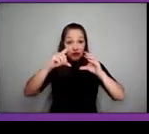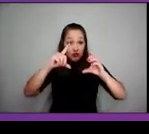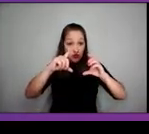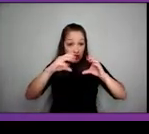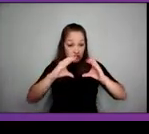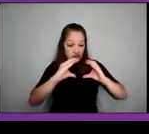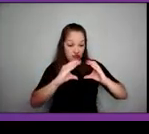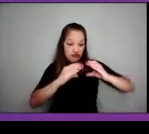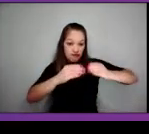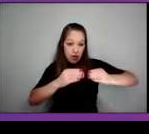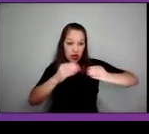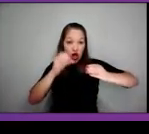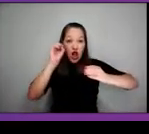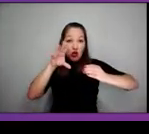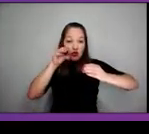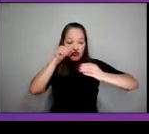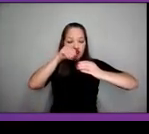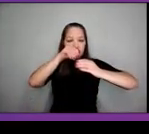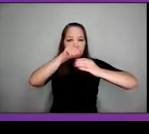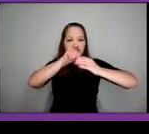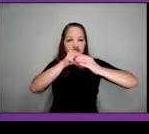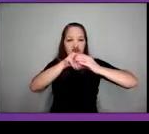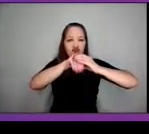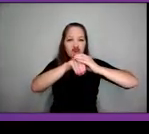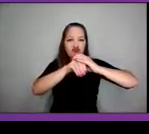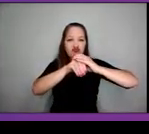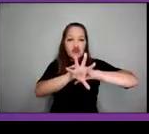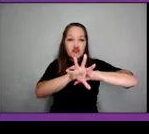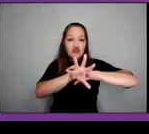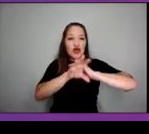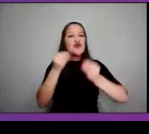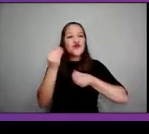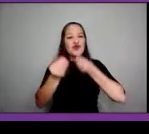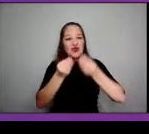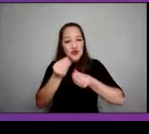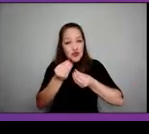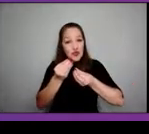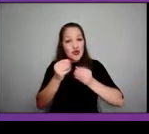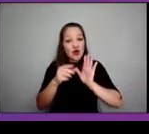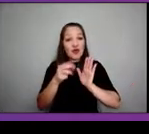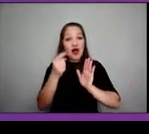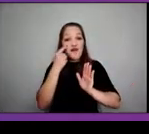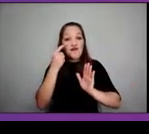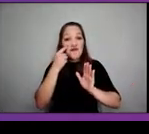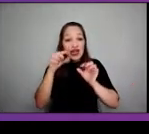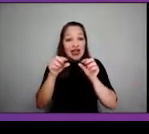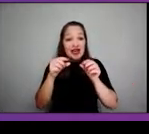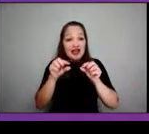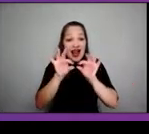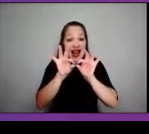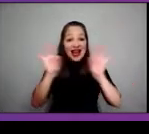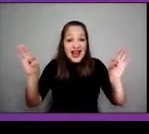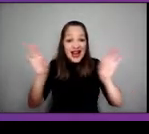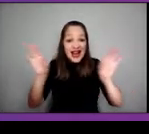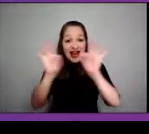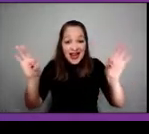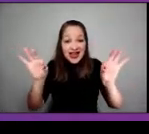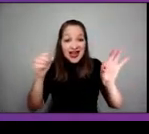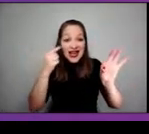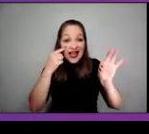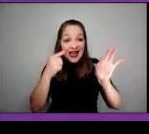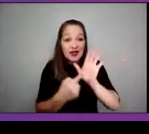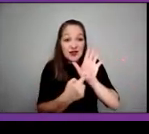não é uma coisa visível esse Raio de Luz representado nessas linhas nesse barbante elas existem não é uma coisa só que ela não tá sendo besta até porque